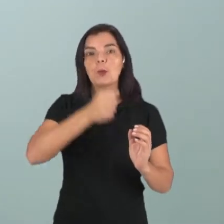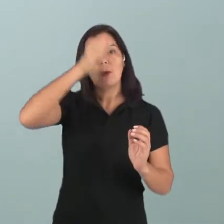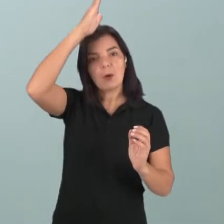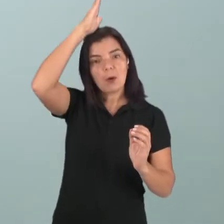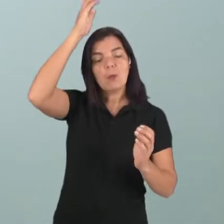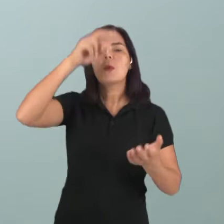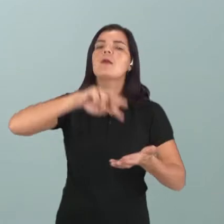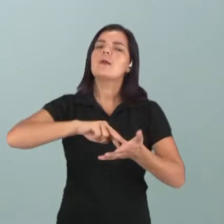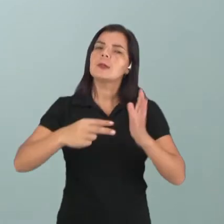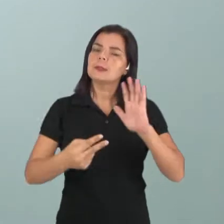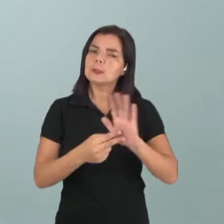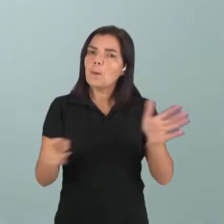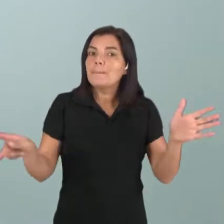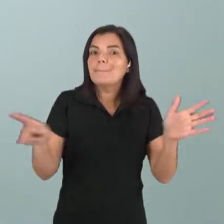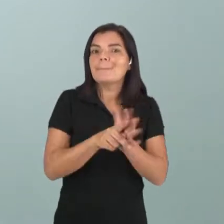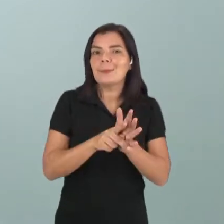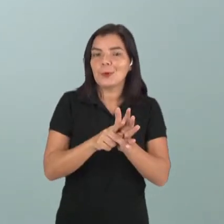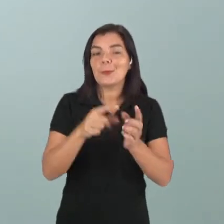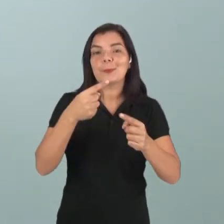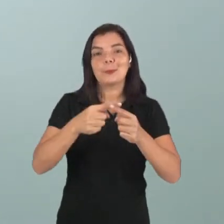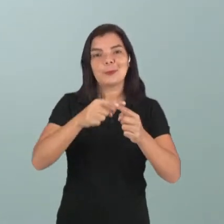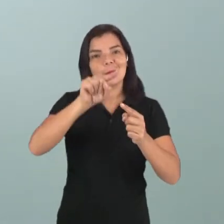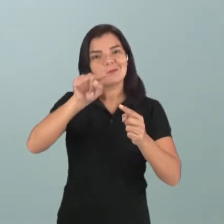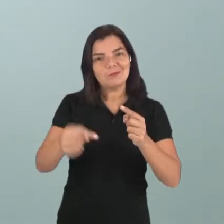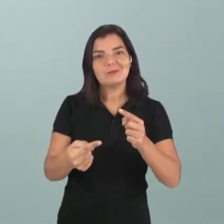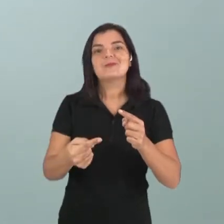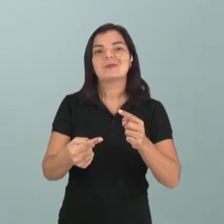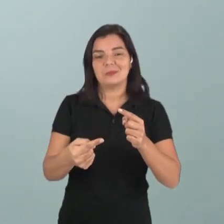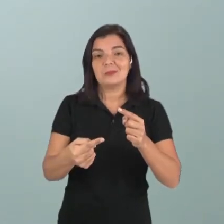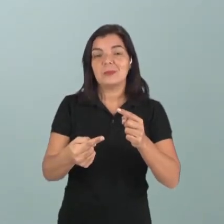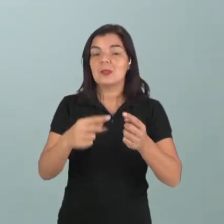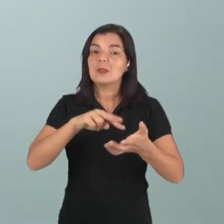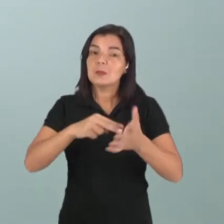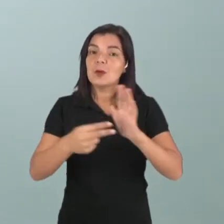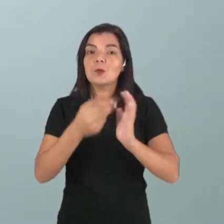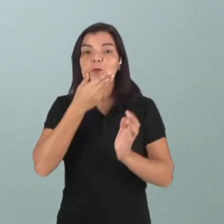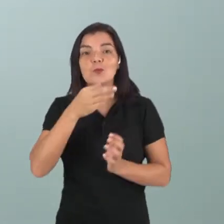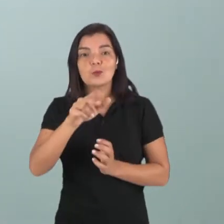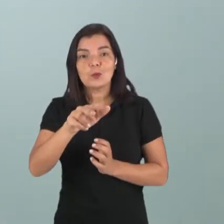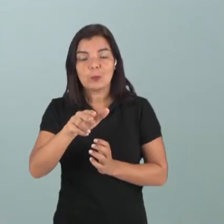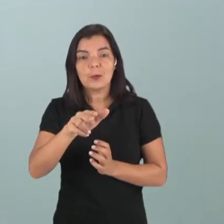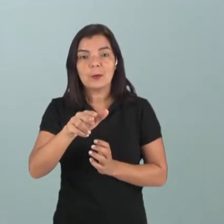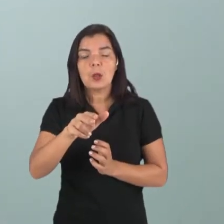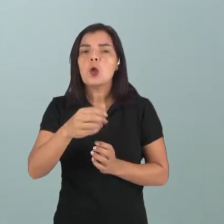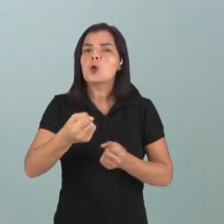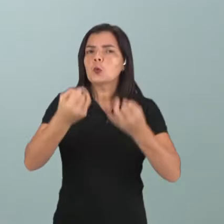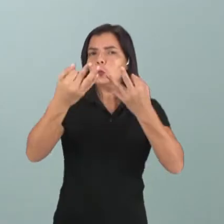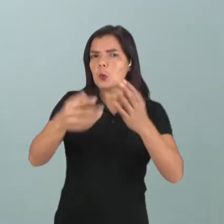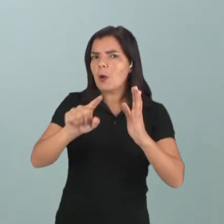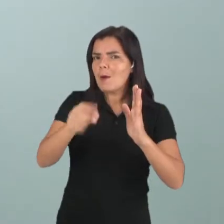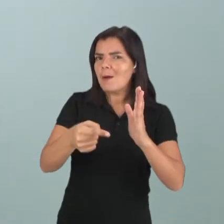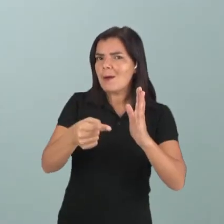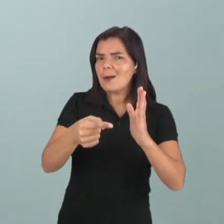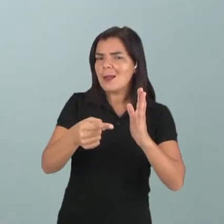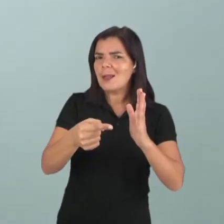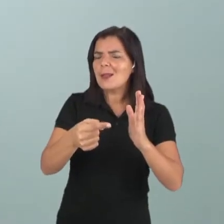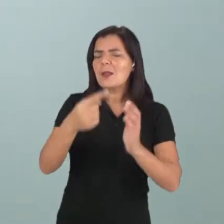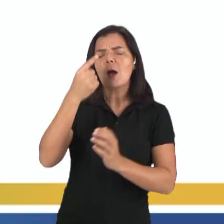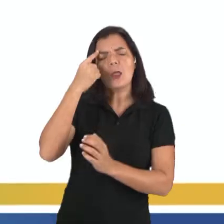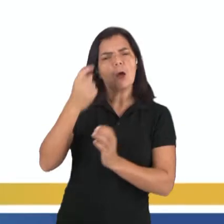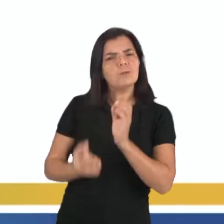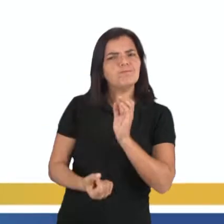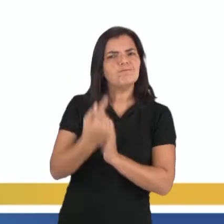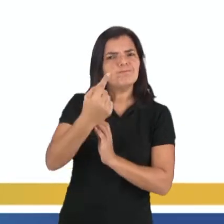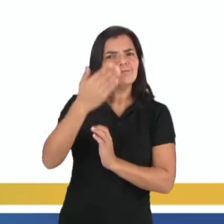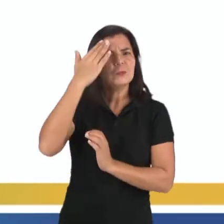Roma, eu tenho um termo específico por causa da vírgula ali, o termo específico é o irmão. Quando ele colocou a vírgula, o que eu